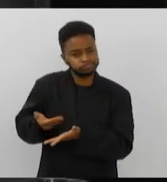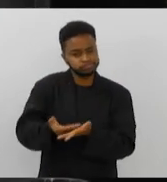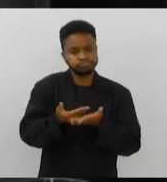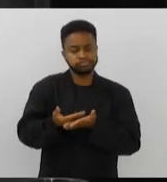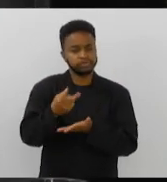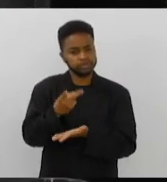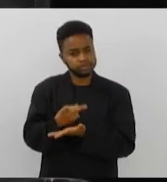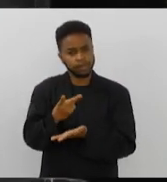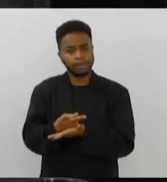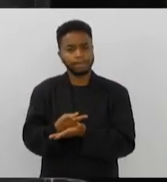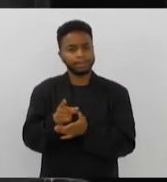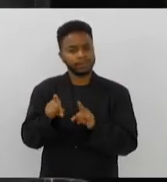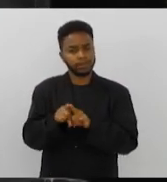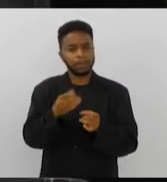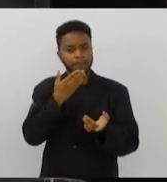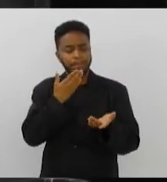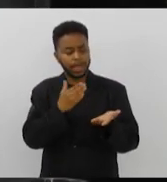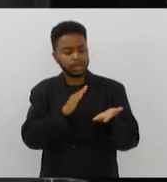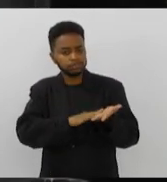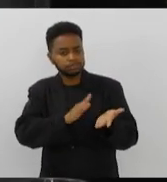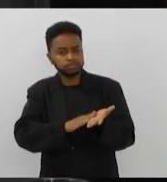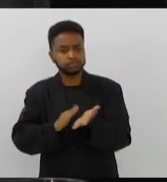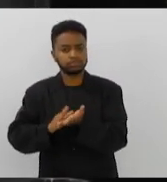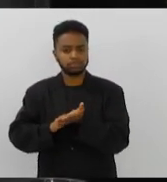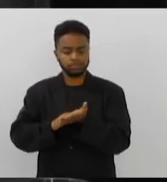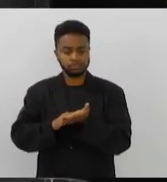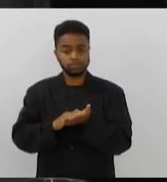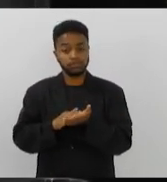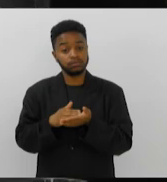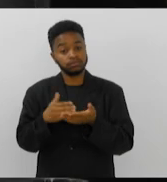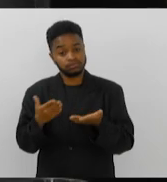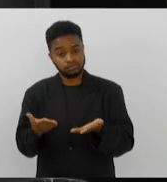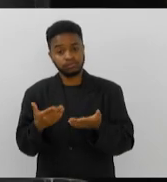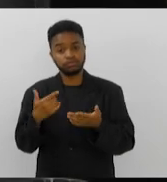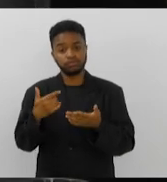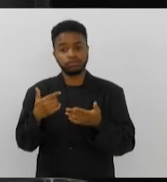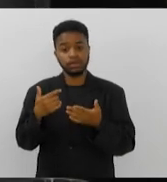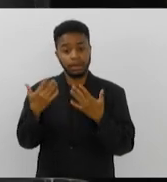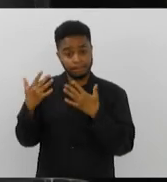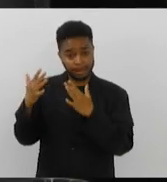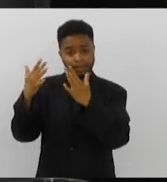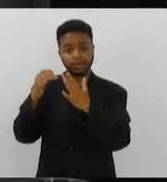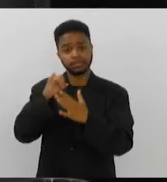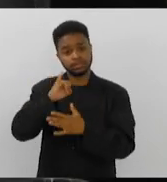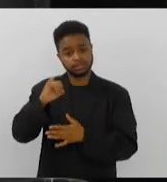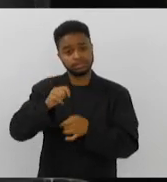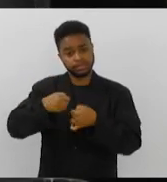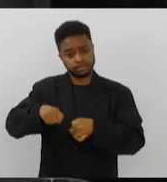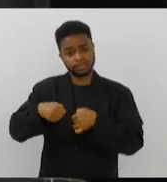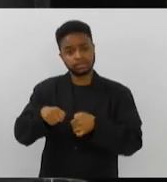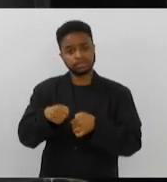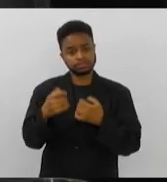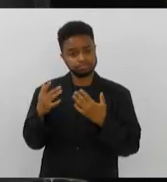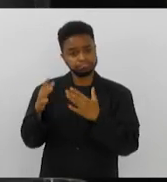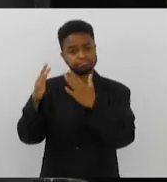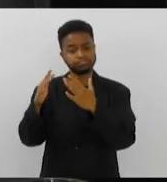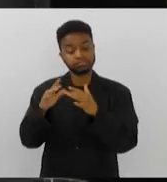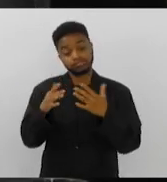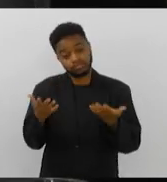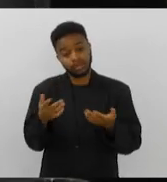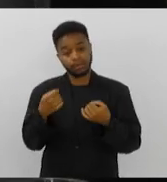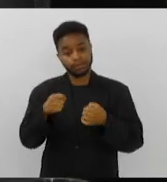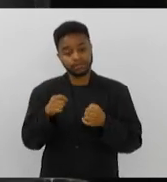e cobra como tem que cobrar e e e parabeniza quando tem que parabenizar E é assim que tem que